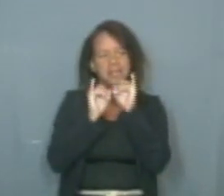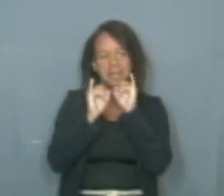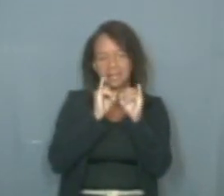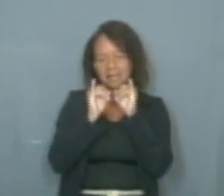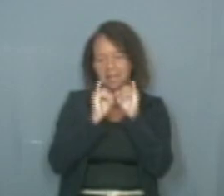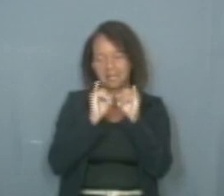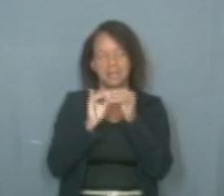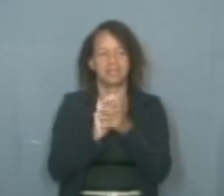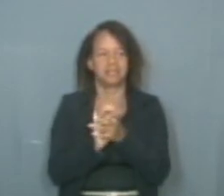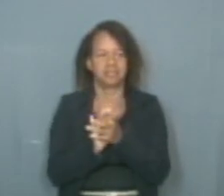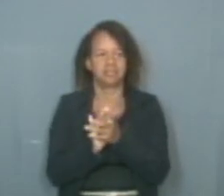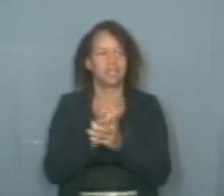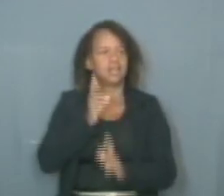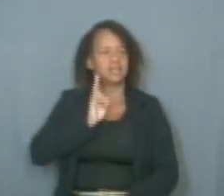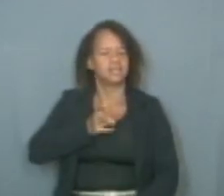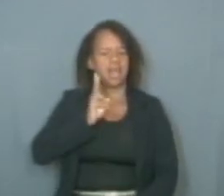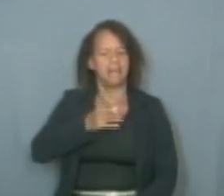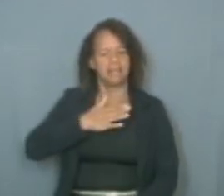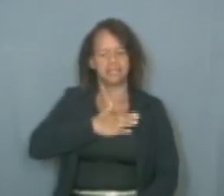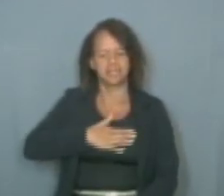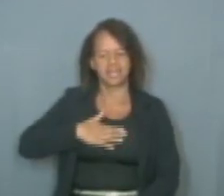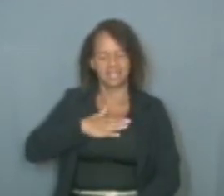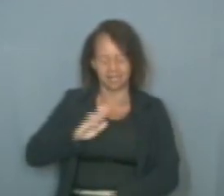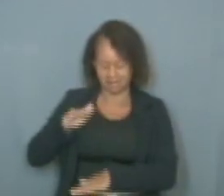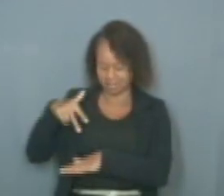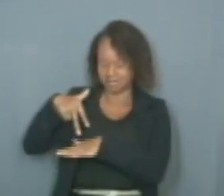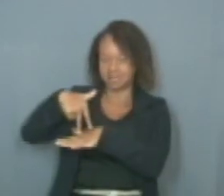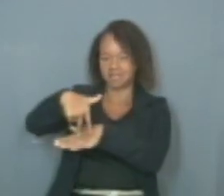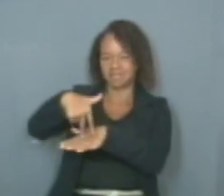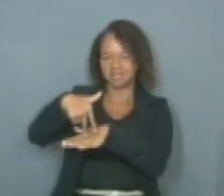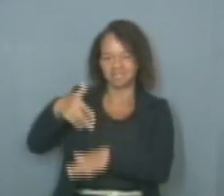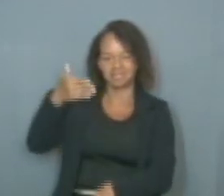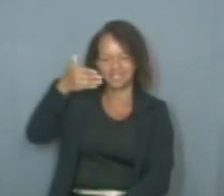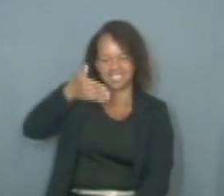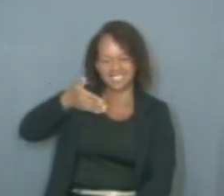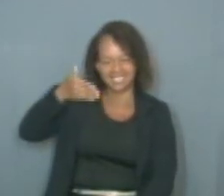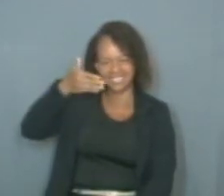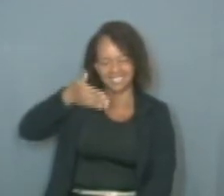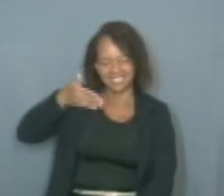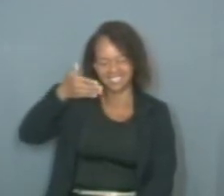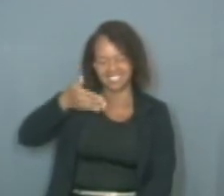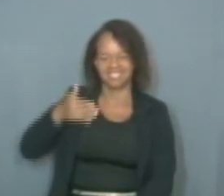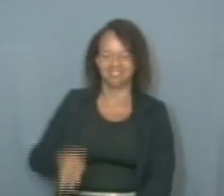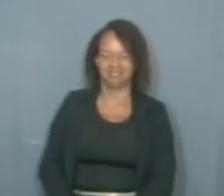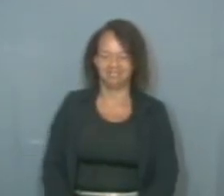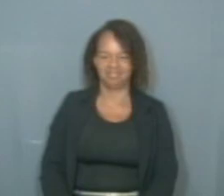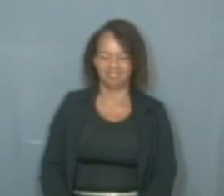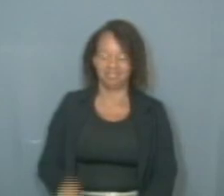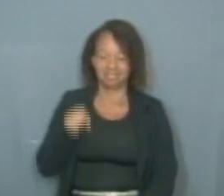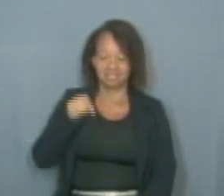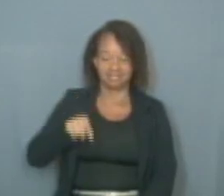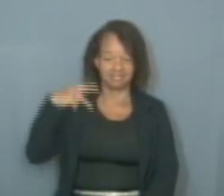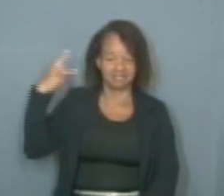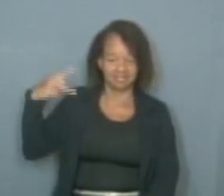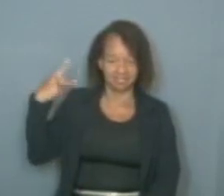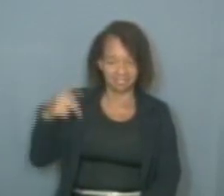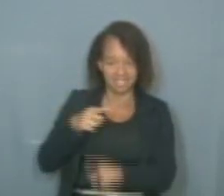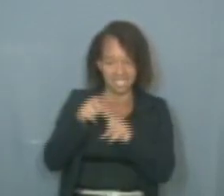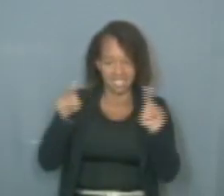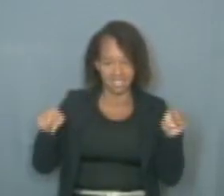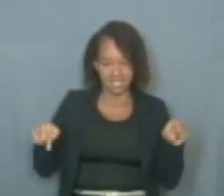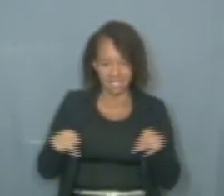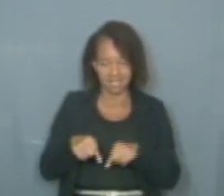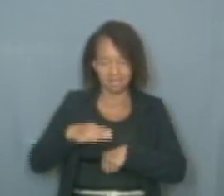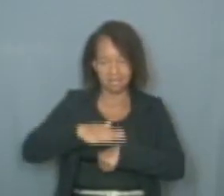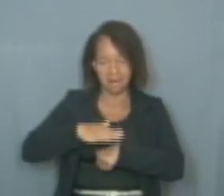internet. É sempre uma honra subir a essa tribuna, a esse parlamento, a esse espaço de